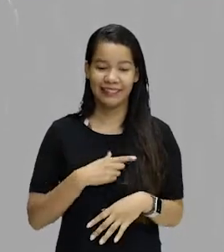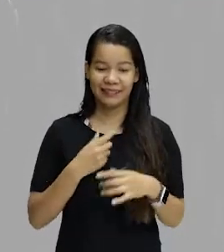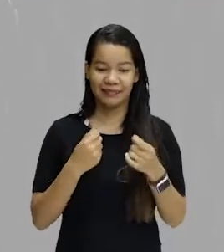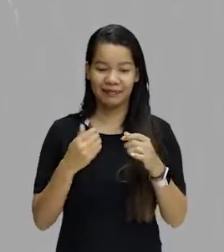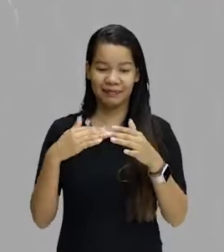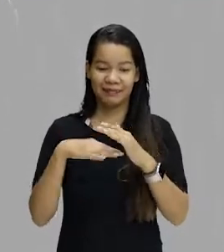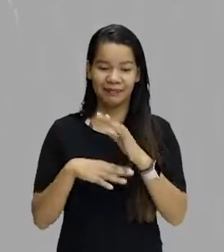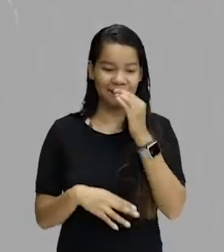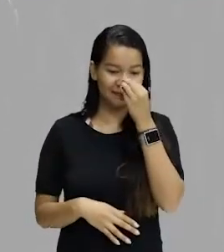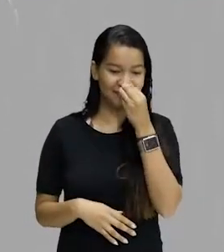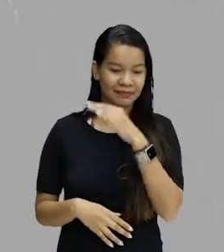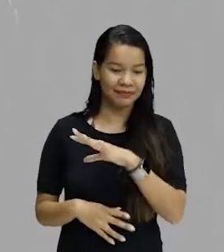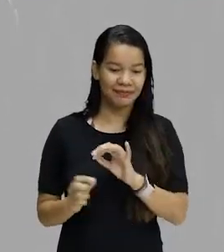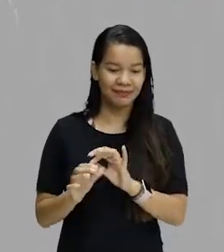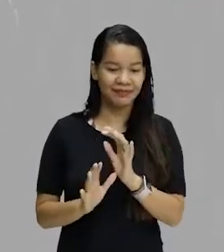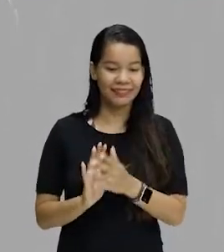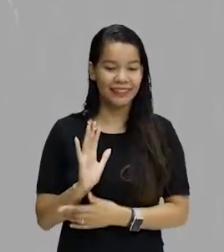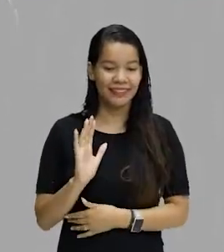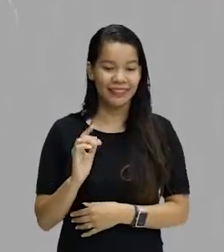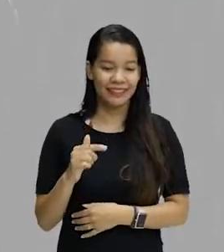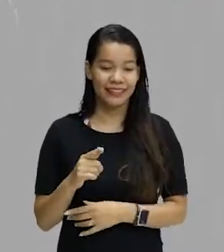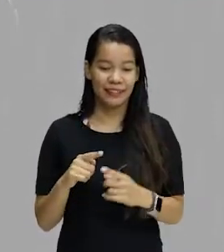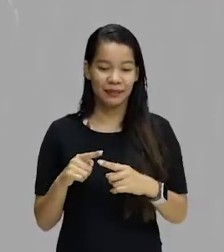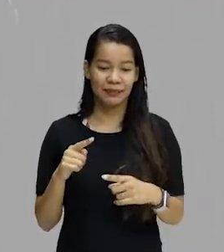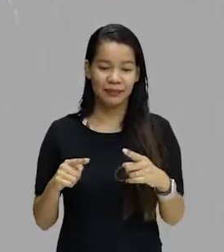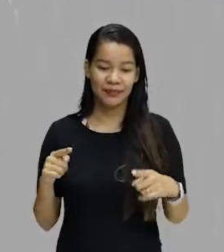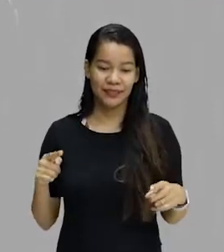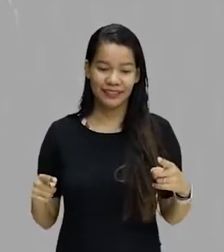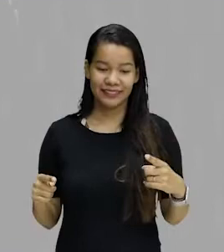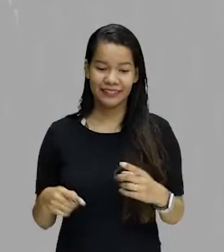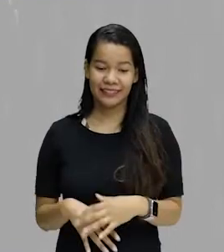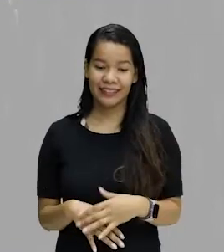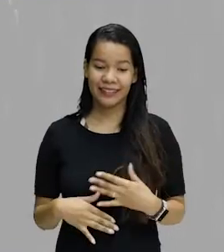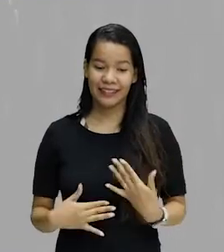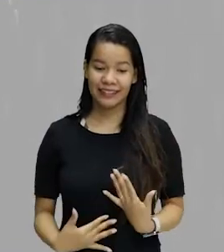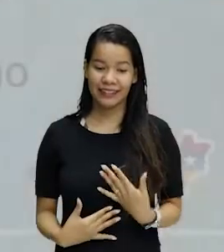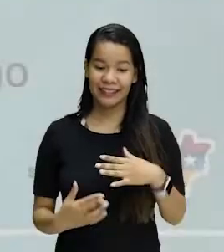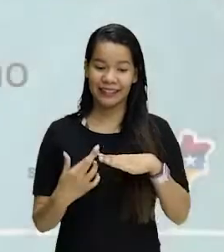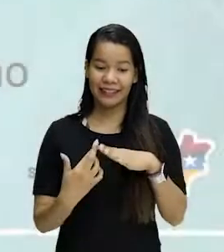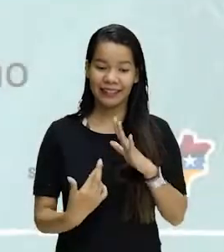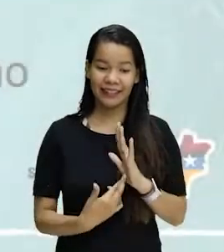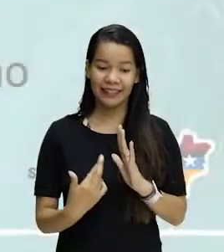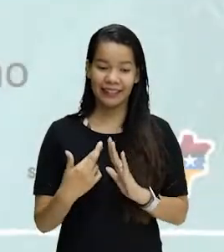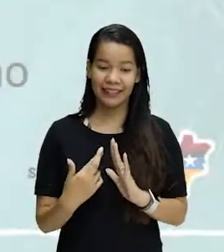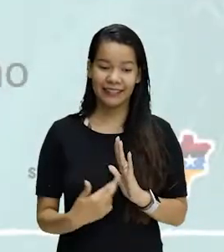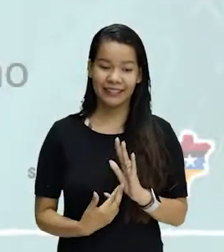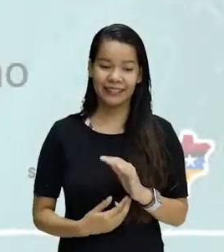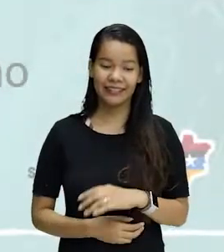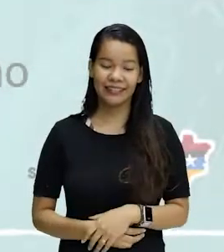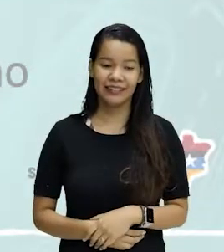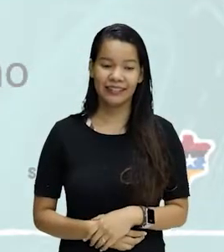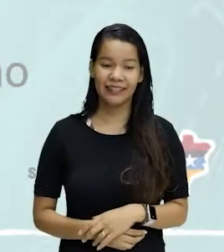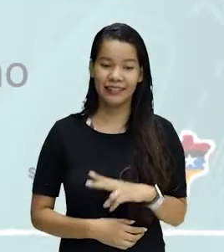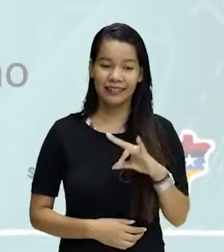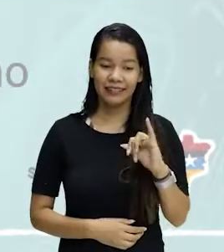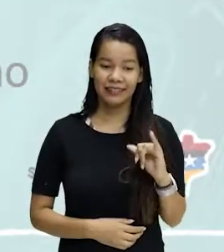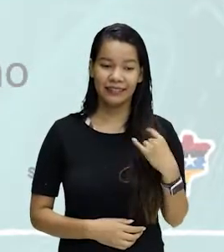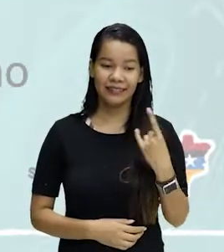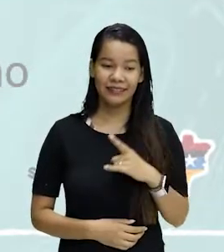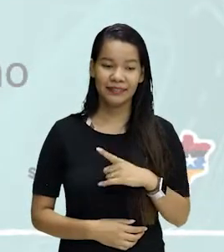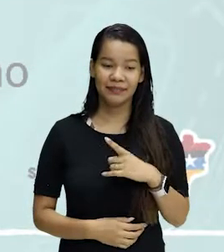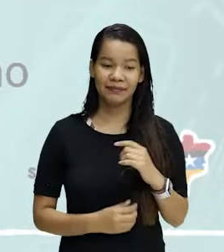a formação desse produto. Então, a regra de Markovnikov vai